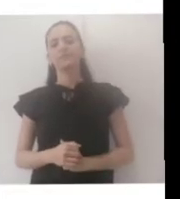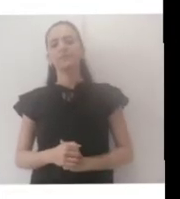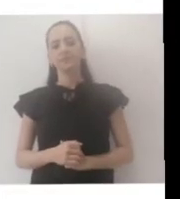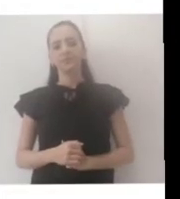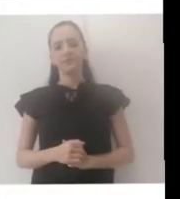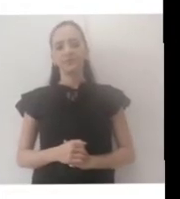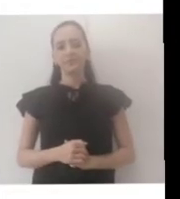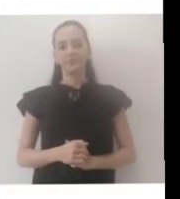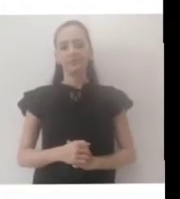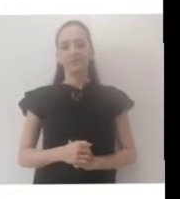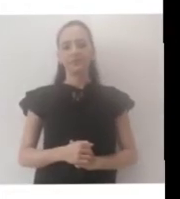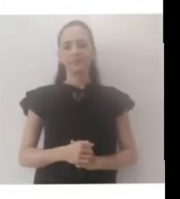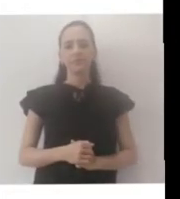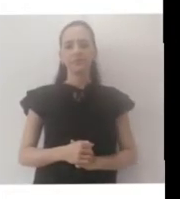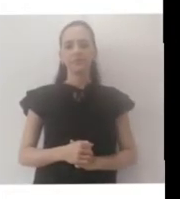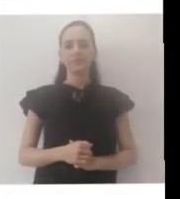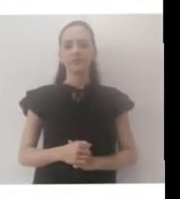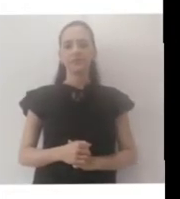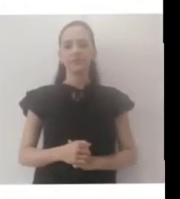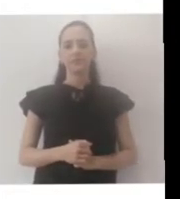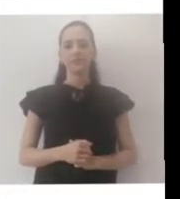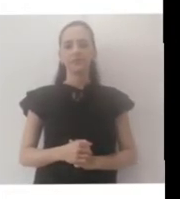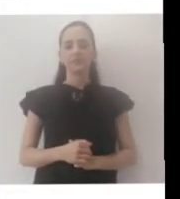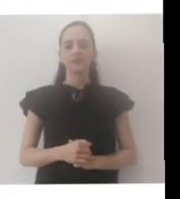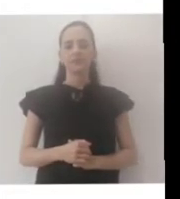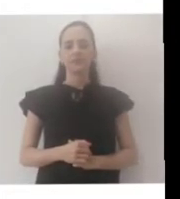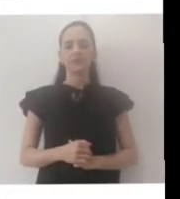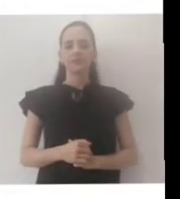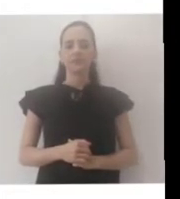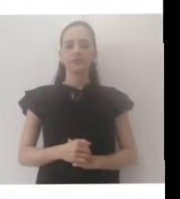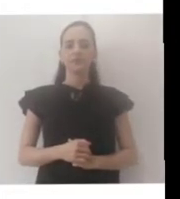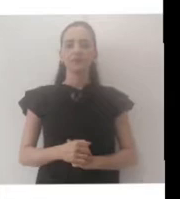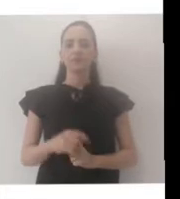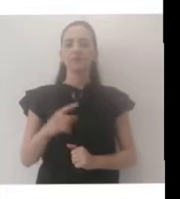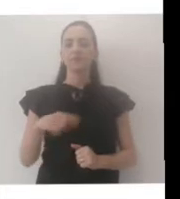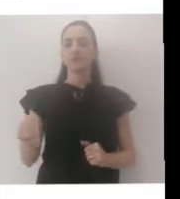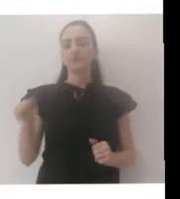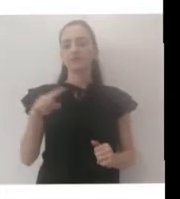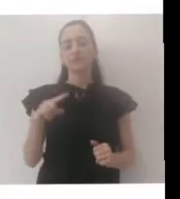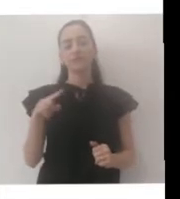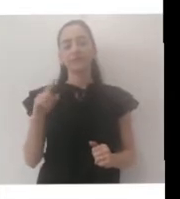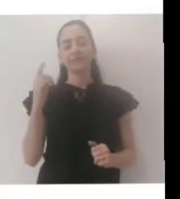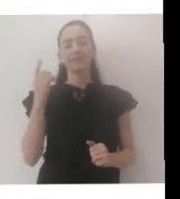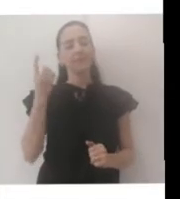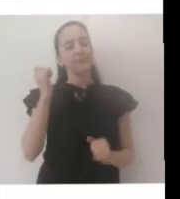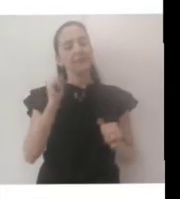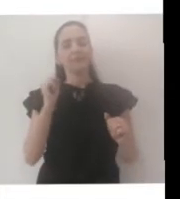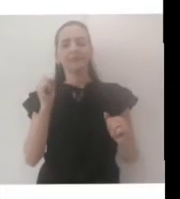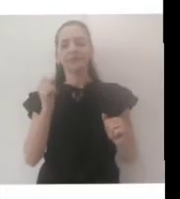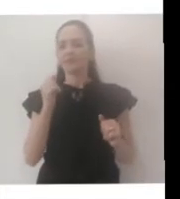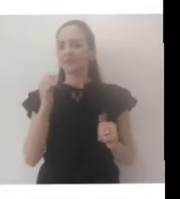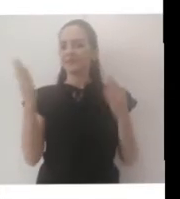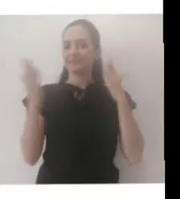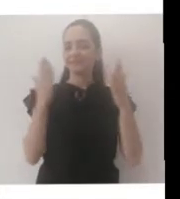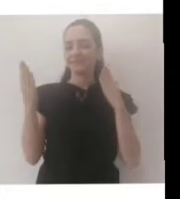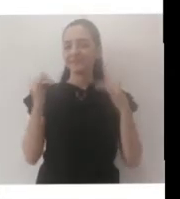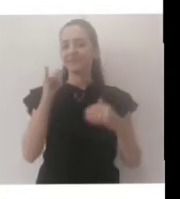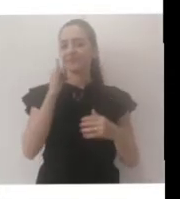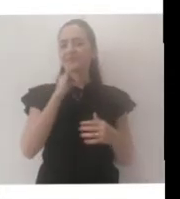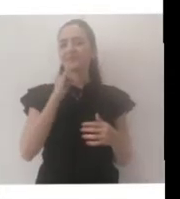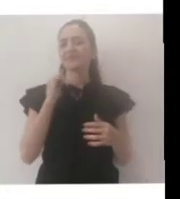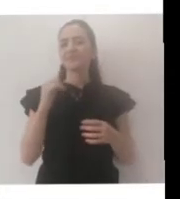linhas gerais, a gente pode dar um exemplo aqui. Se você der para a criança uma nota de